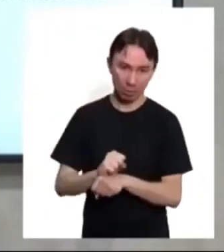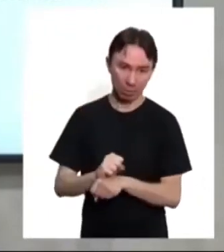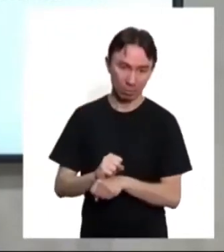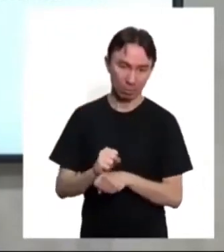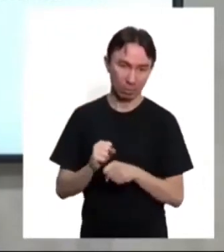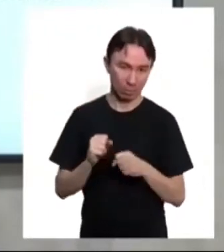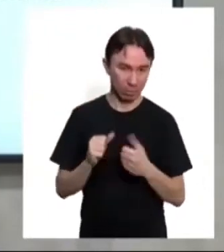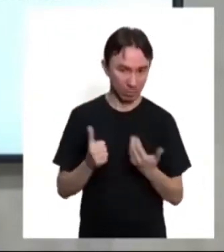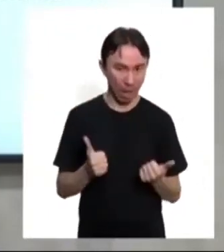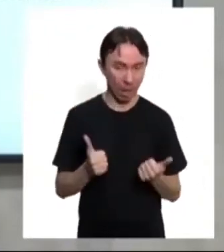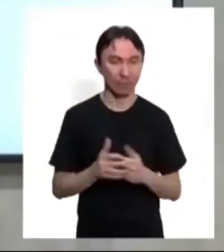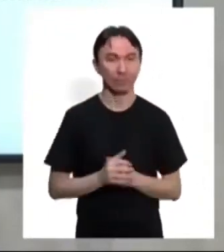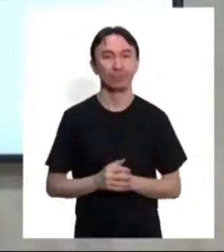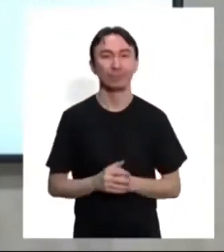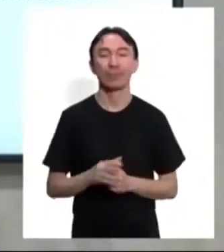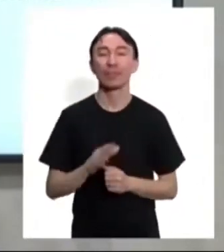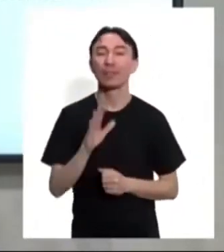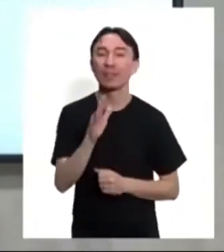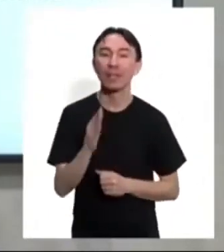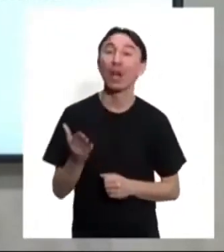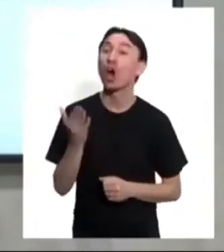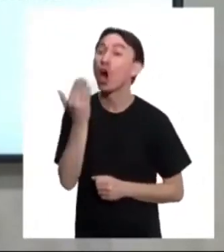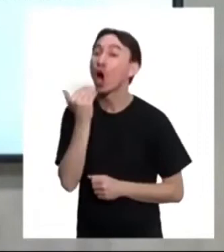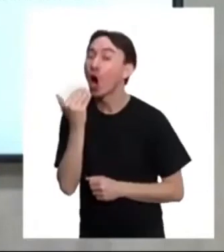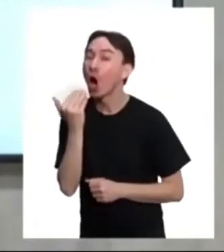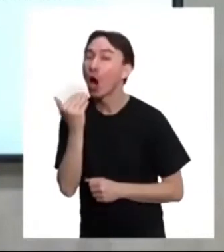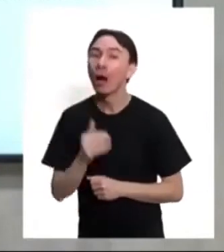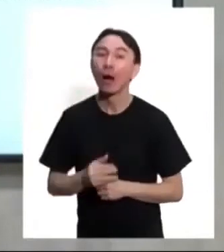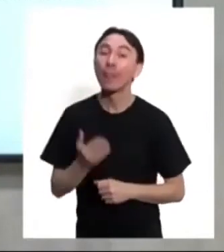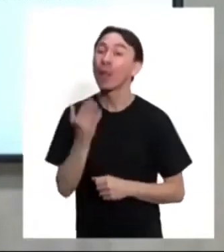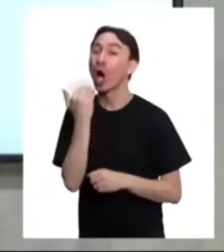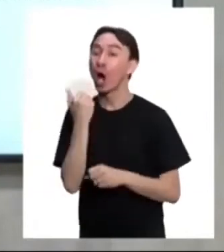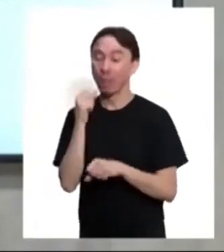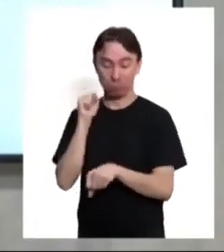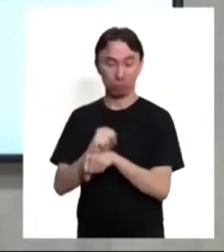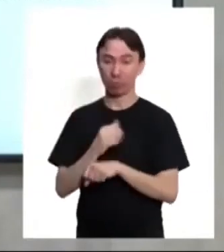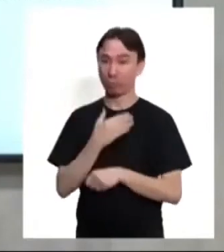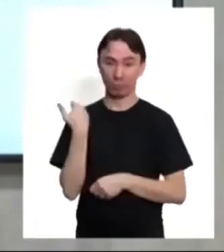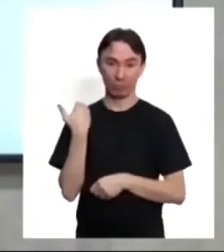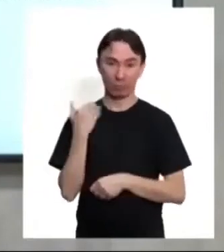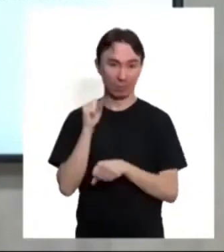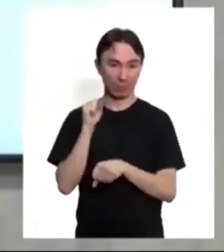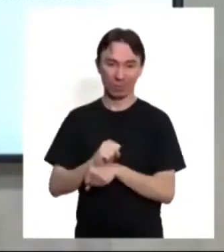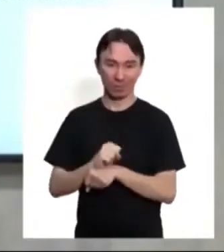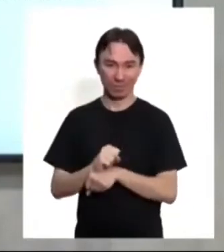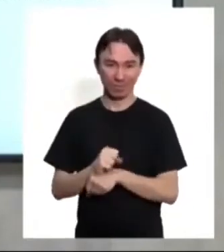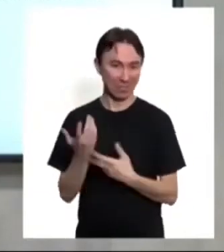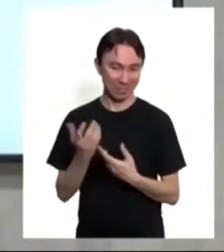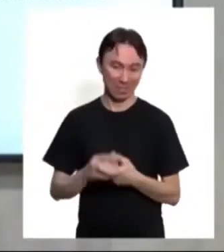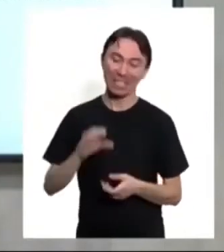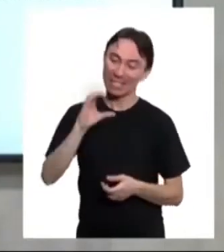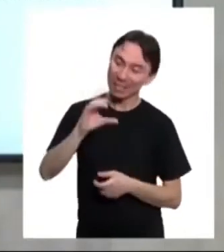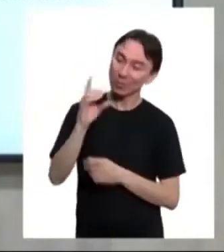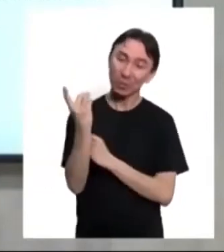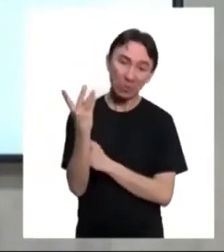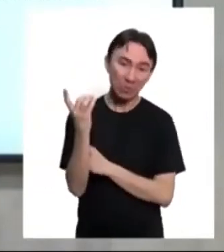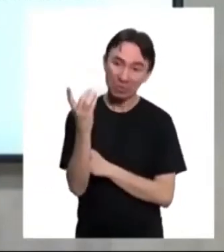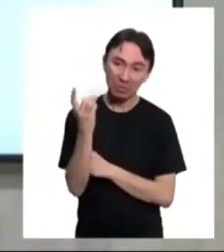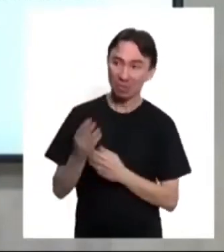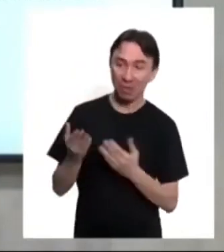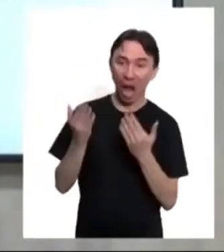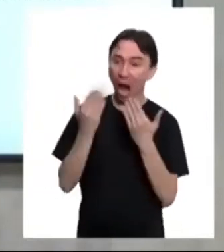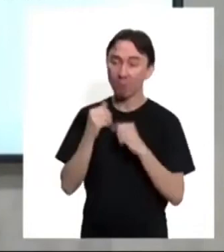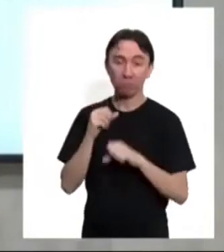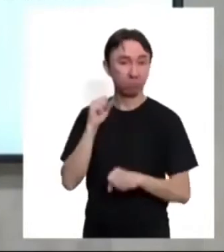espero, né? A hora que você para de se alimentar, você para de quê? De incorporar carbono 14.